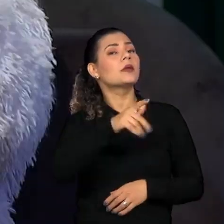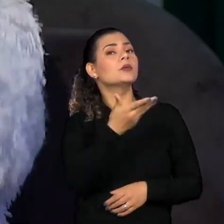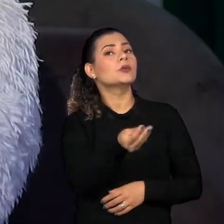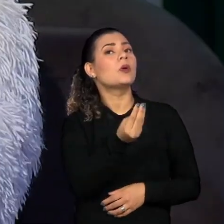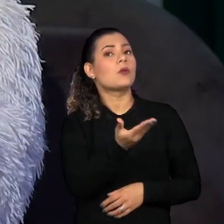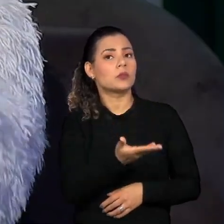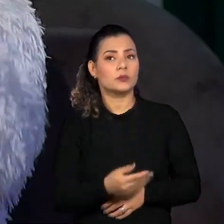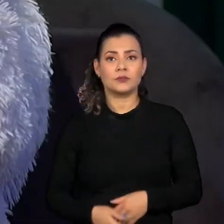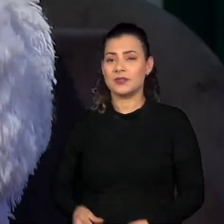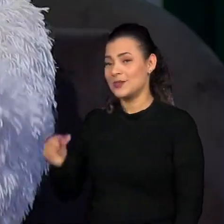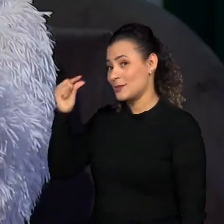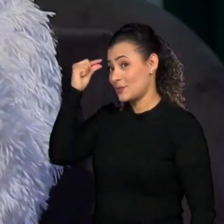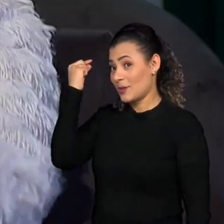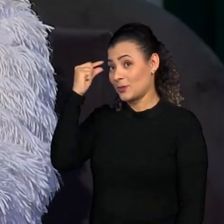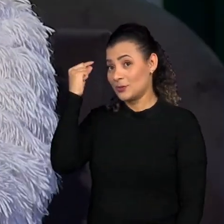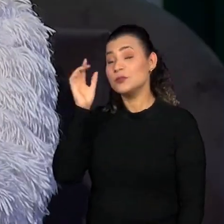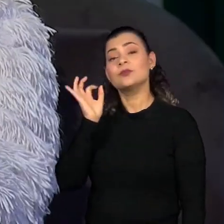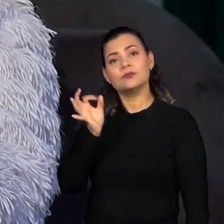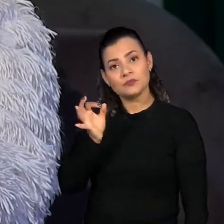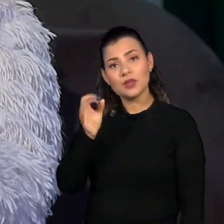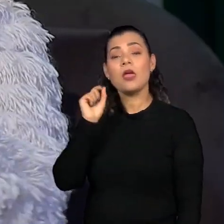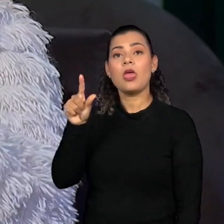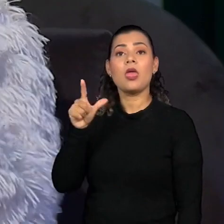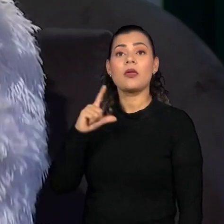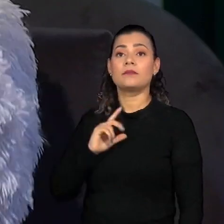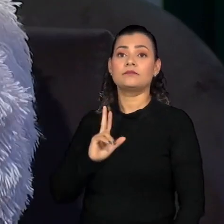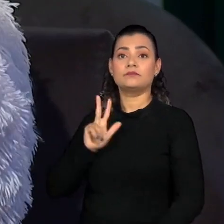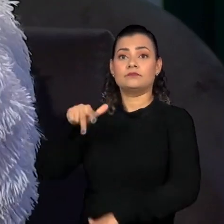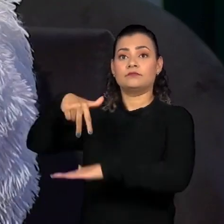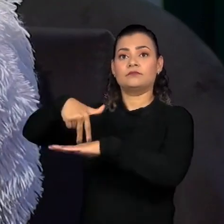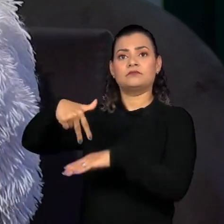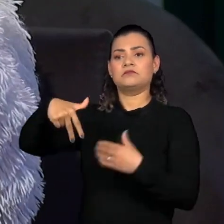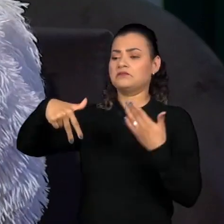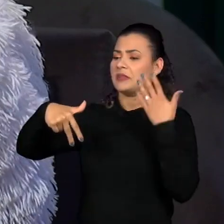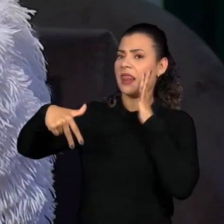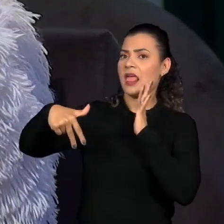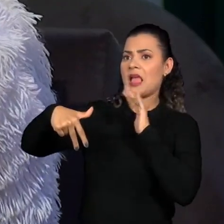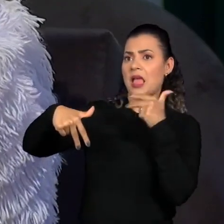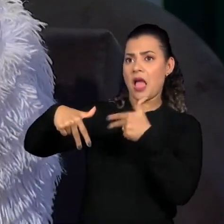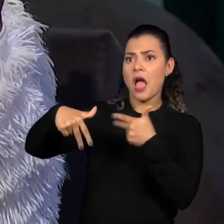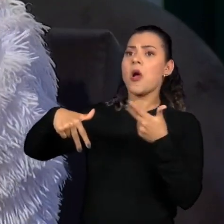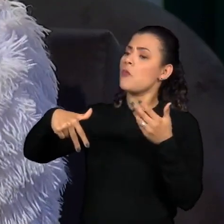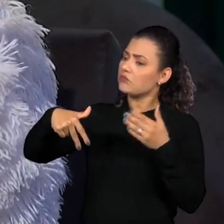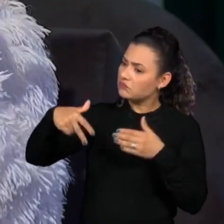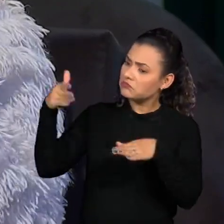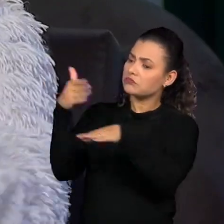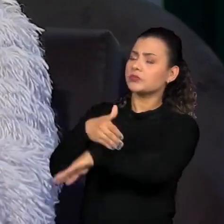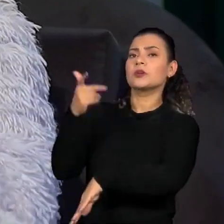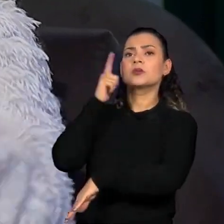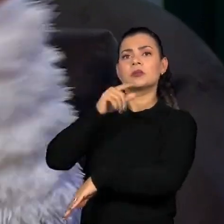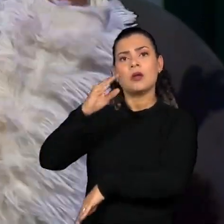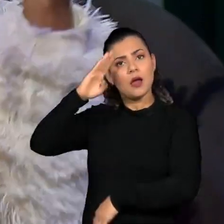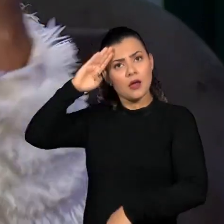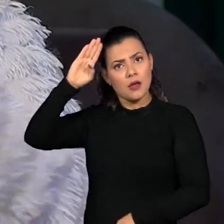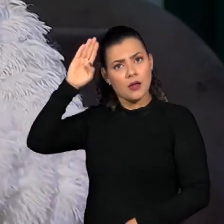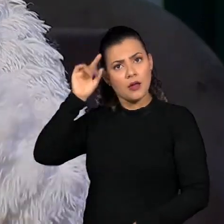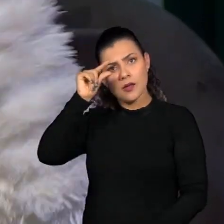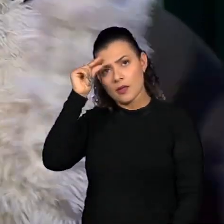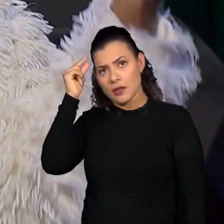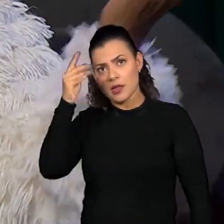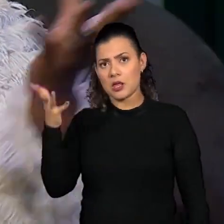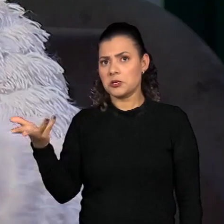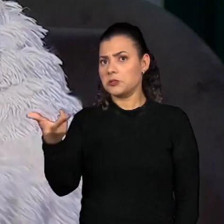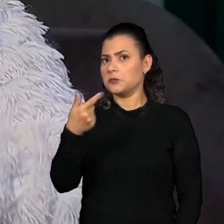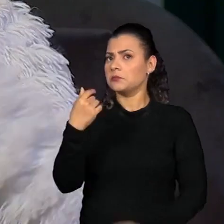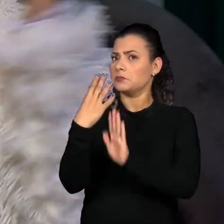O Gilberto Gil entra nesse lugar. Olha, que bacana lá, aquele cara que chegou na Academia Brasileira de Letras e é o nosso cara, o nosso